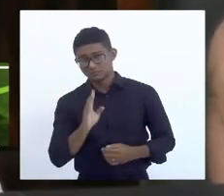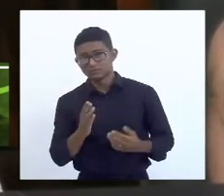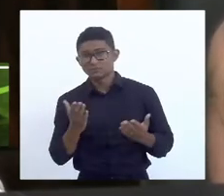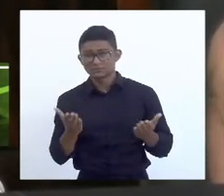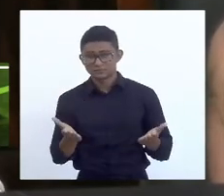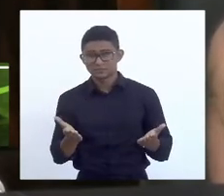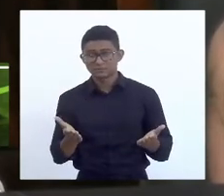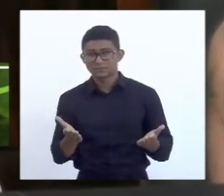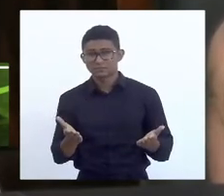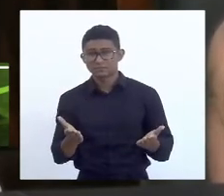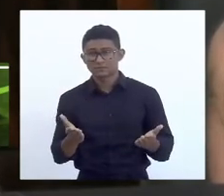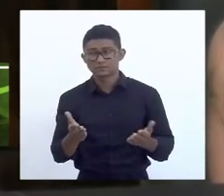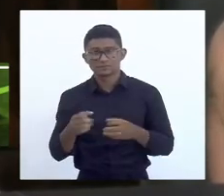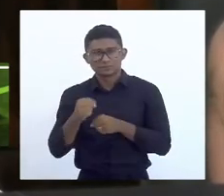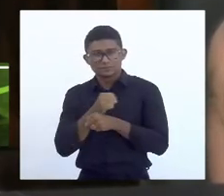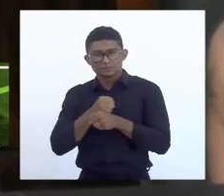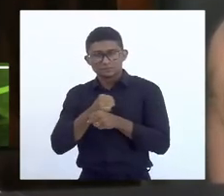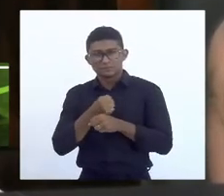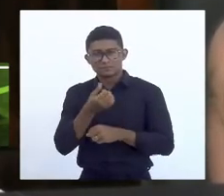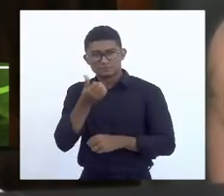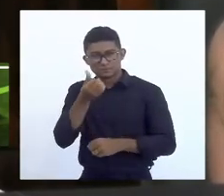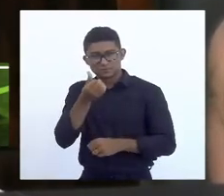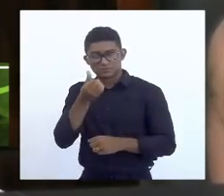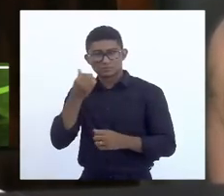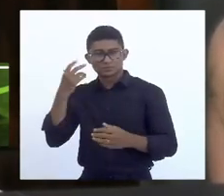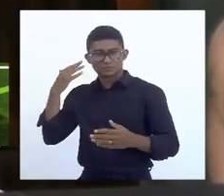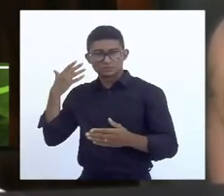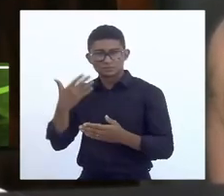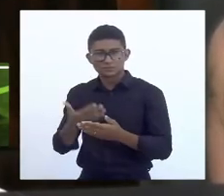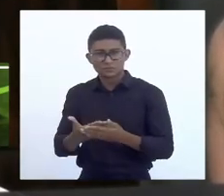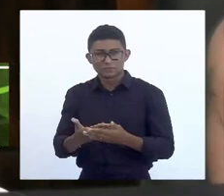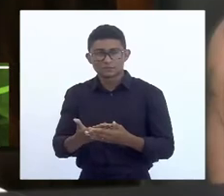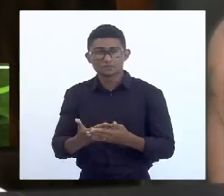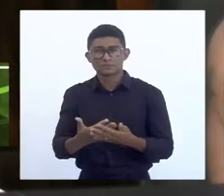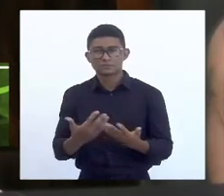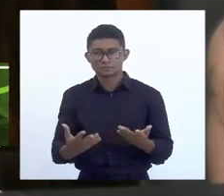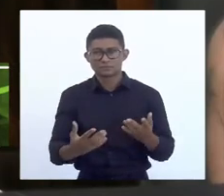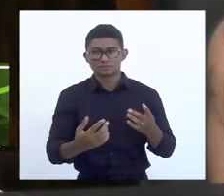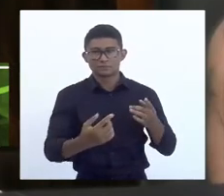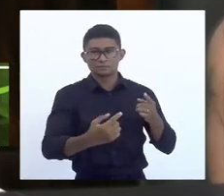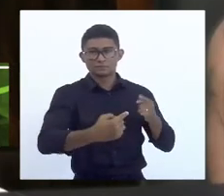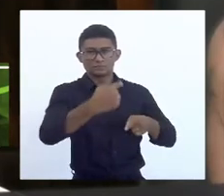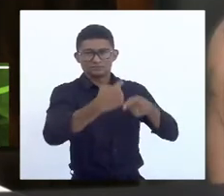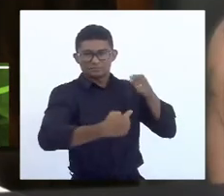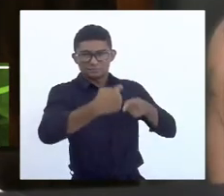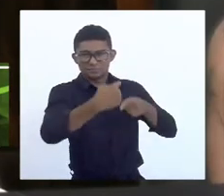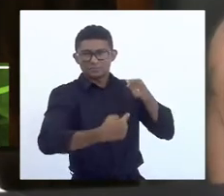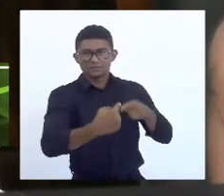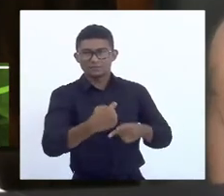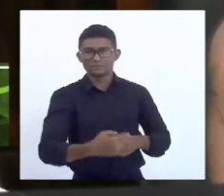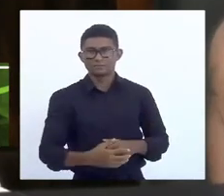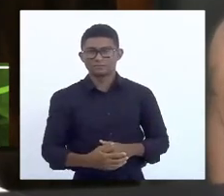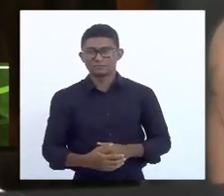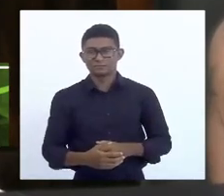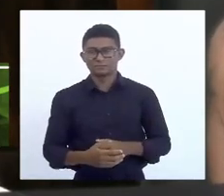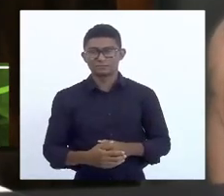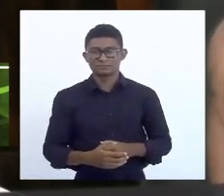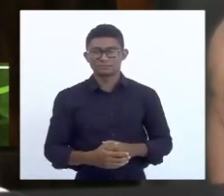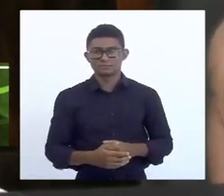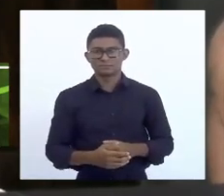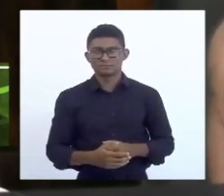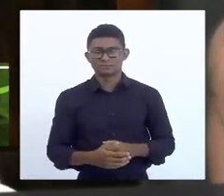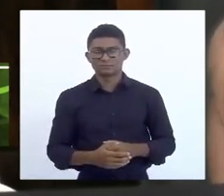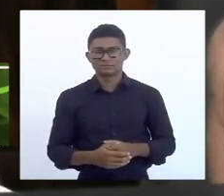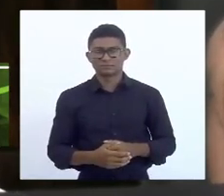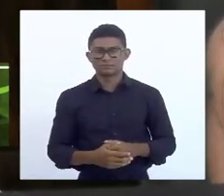há menos de 6 anos, pôde, no parlamento brasileiro, que deu, não